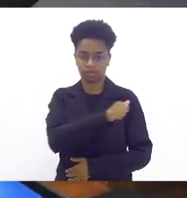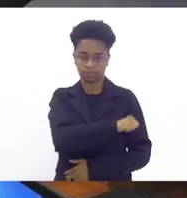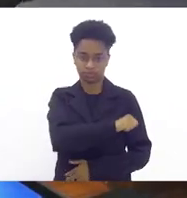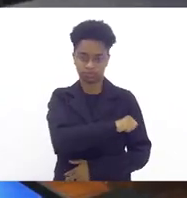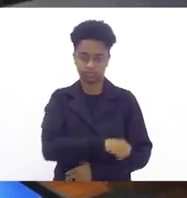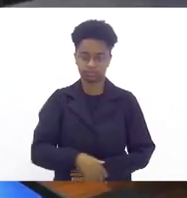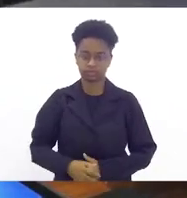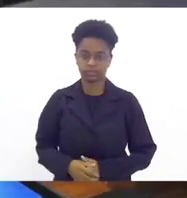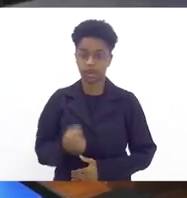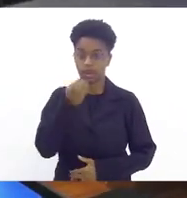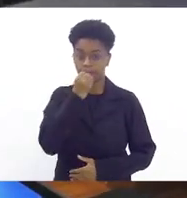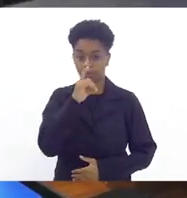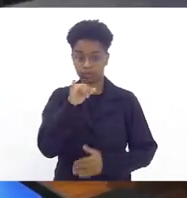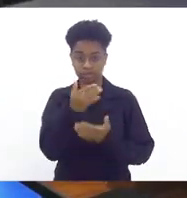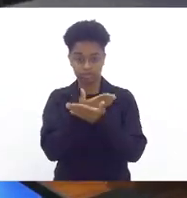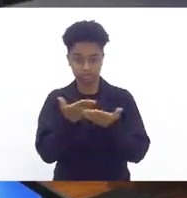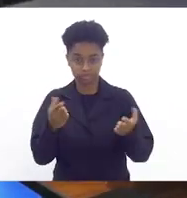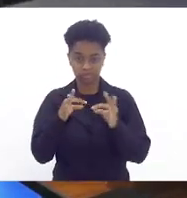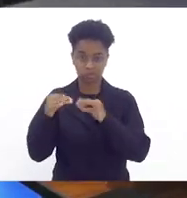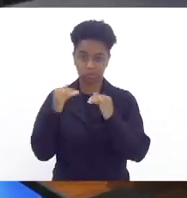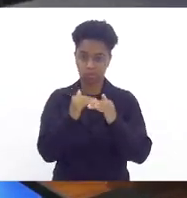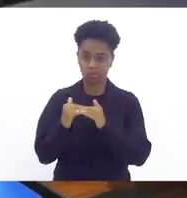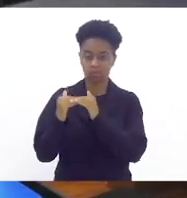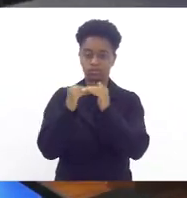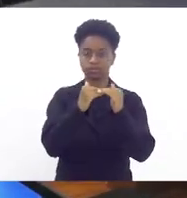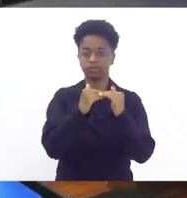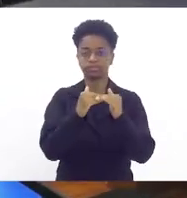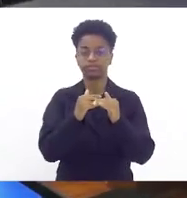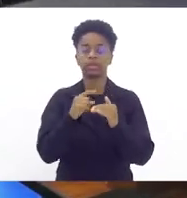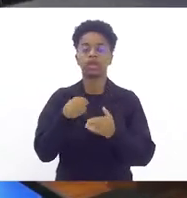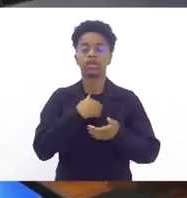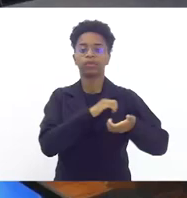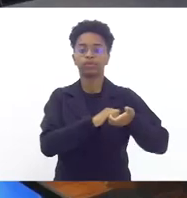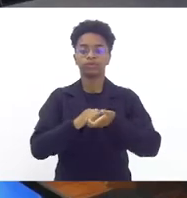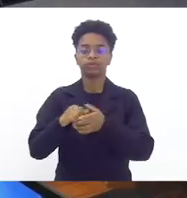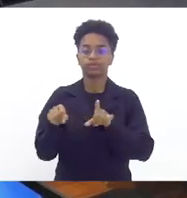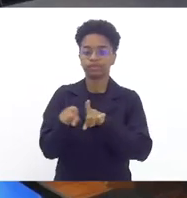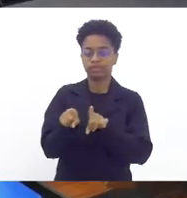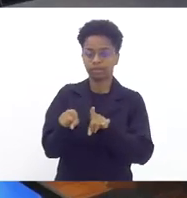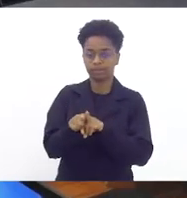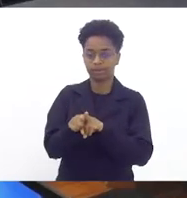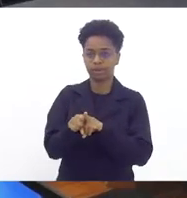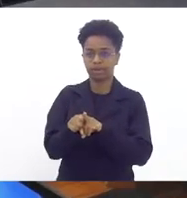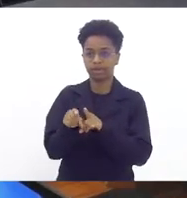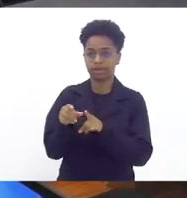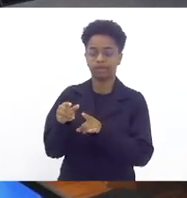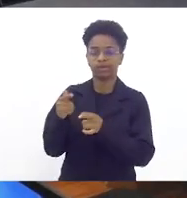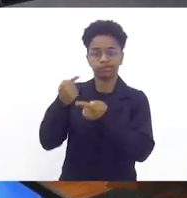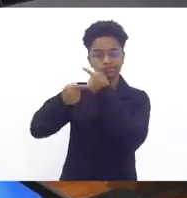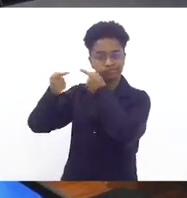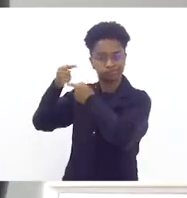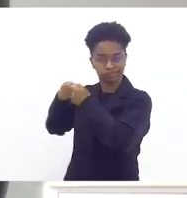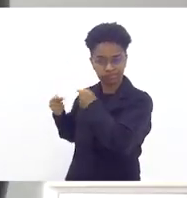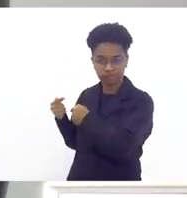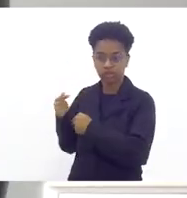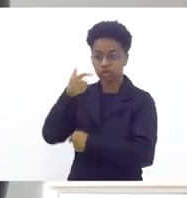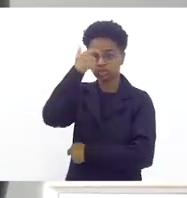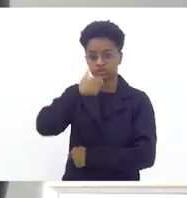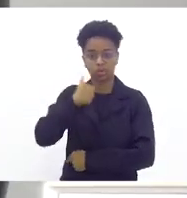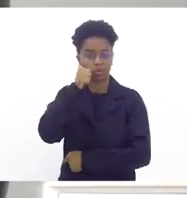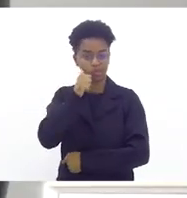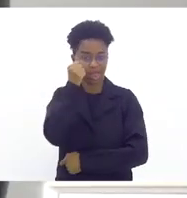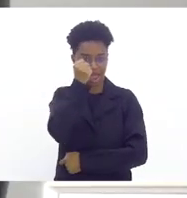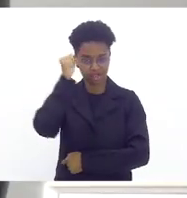Janeiro. Bom dia a todos, todas e todes. Saúdo também aqui a ancestralidade. Sou a mulher de